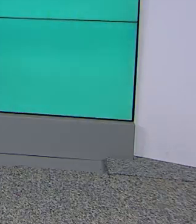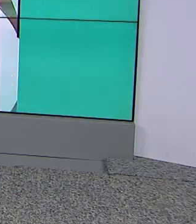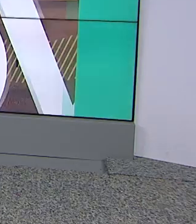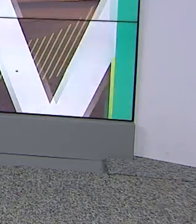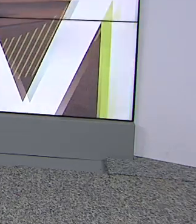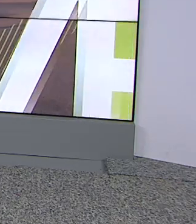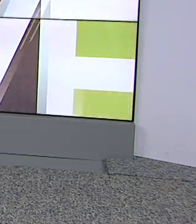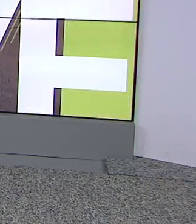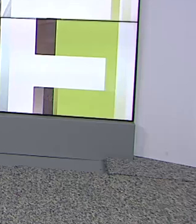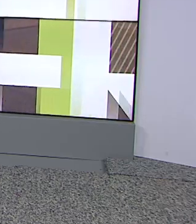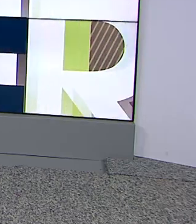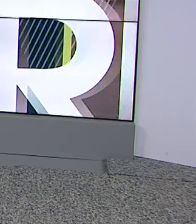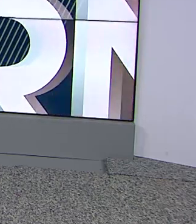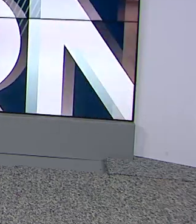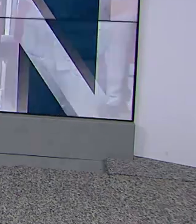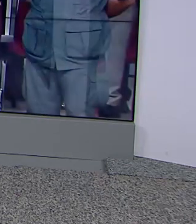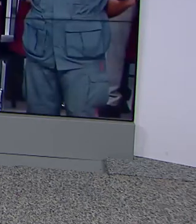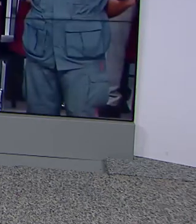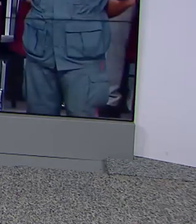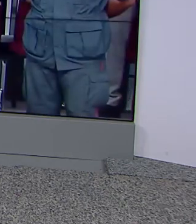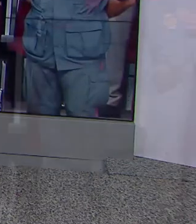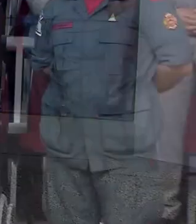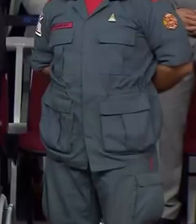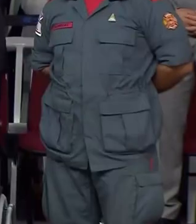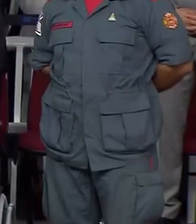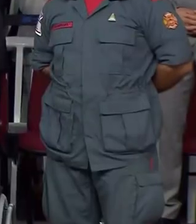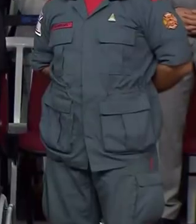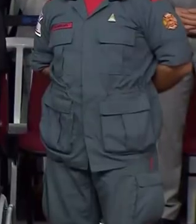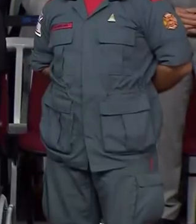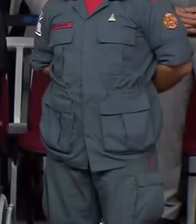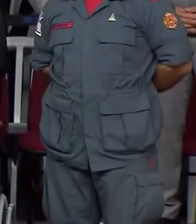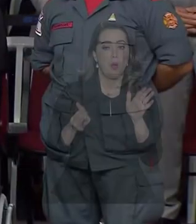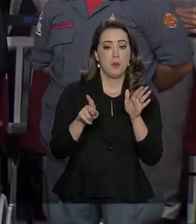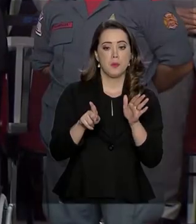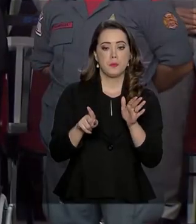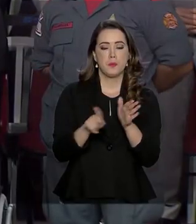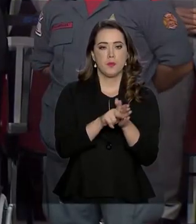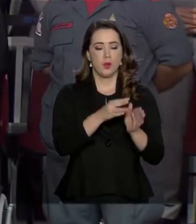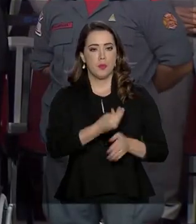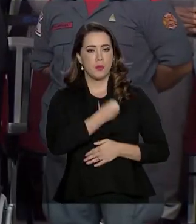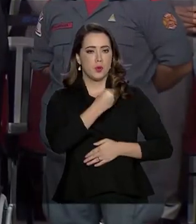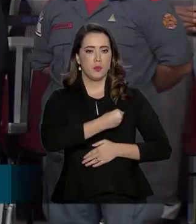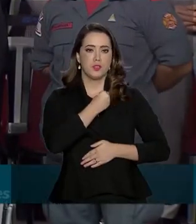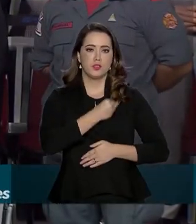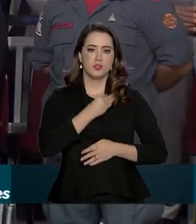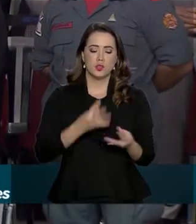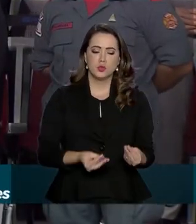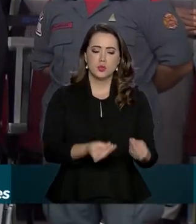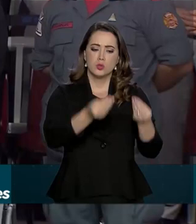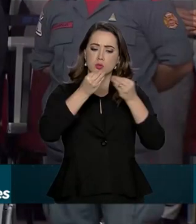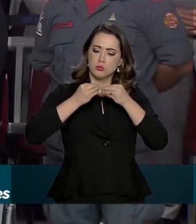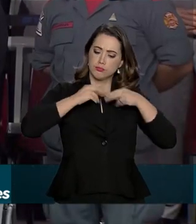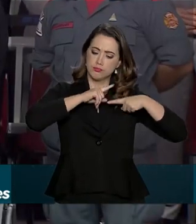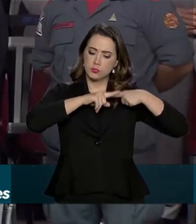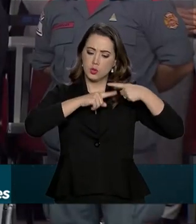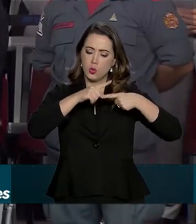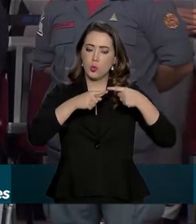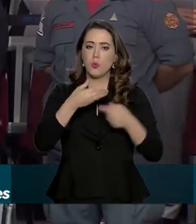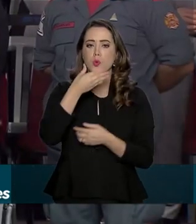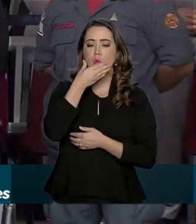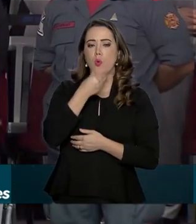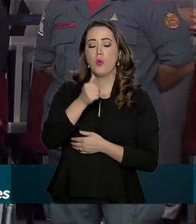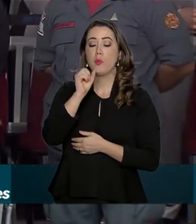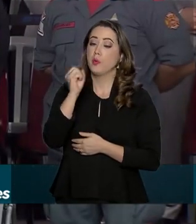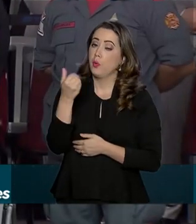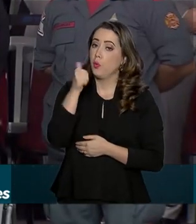Internacional de Missões dos Gideões. Acompanhe. O sacrifício da própria vida nos legou o bem maior para um homem ou uma